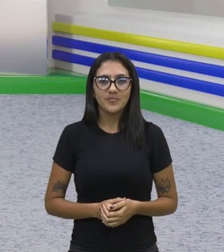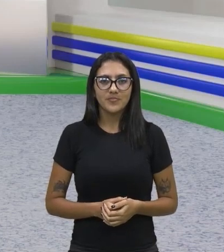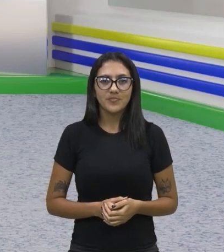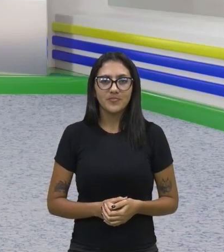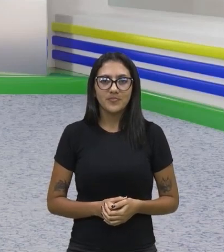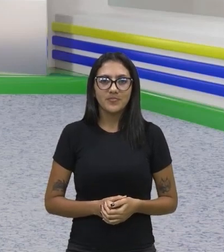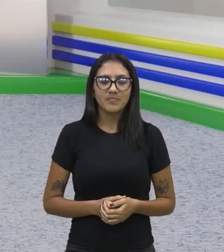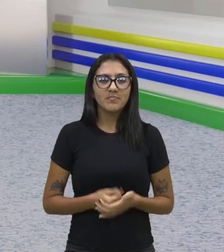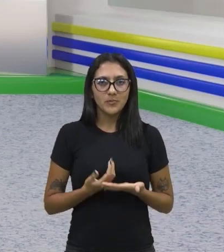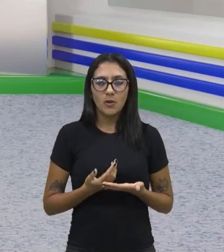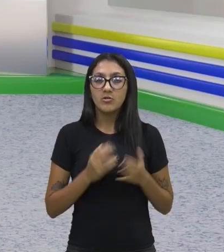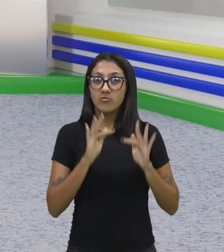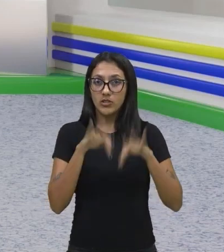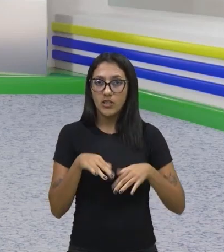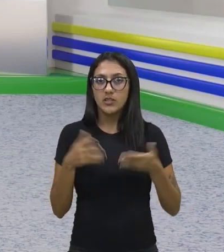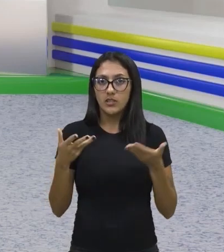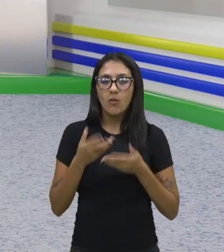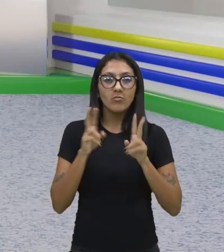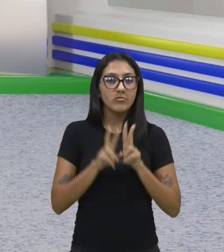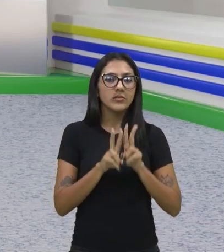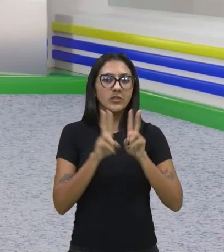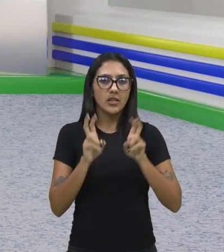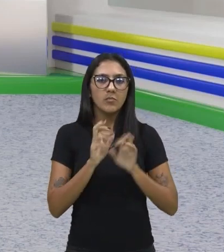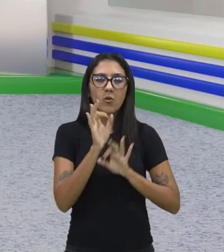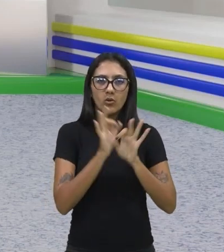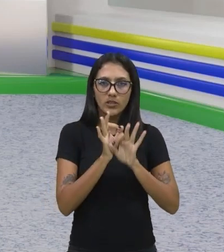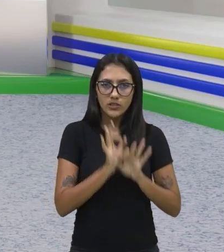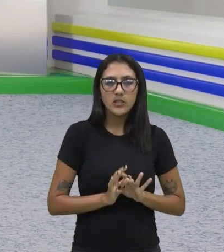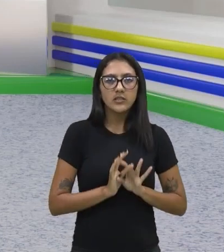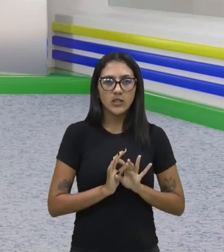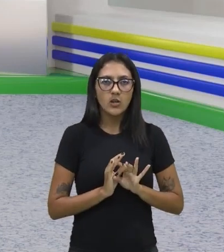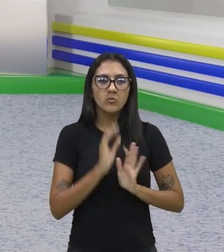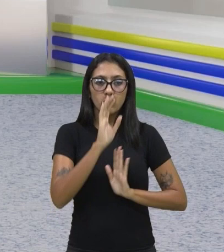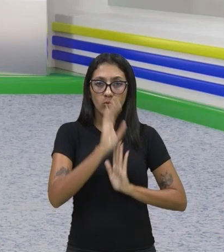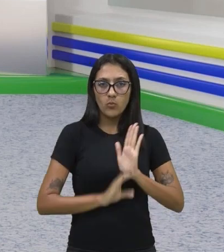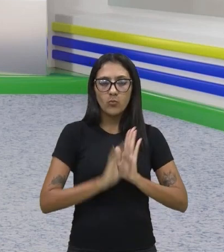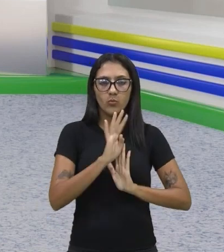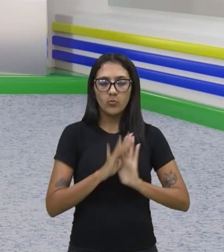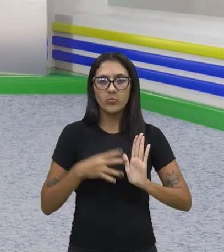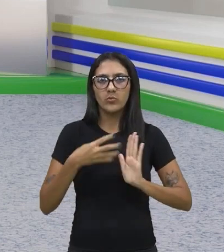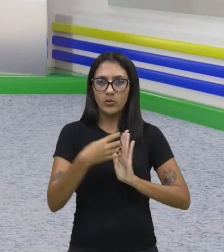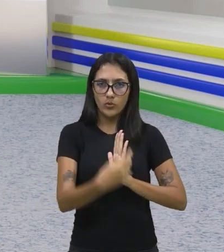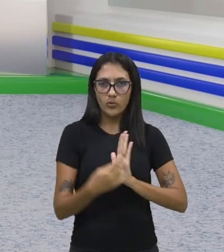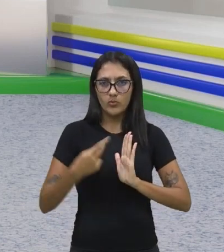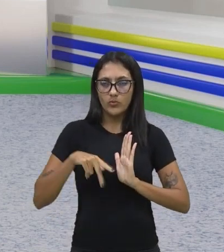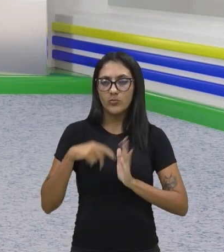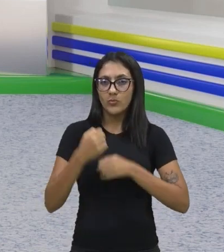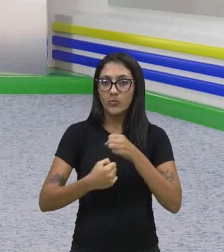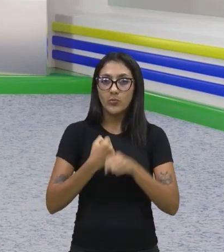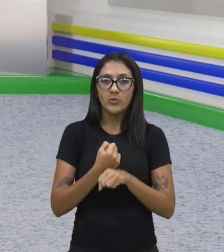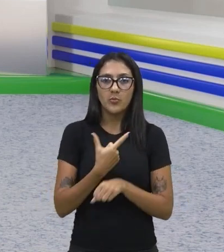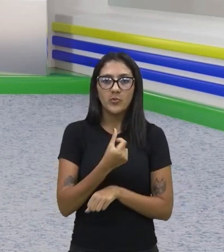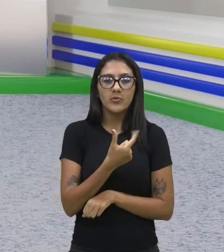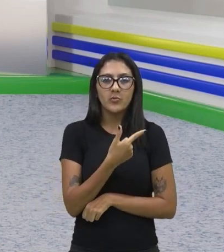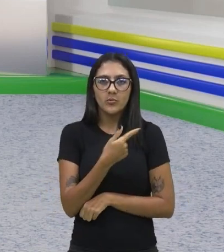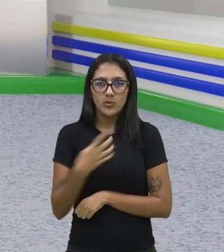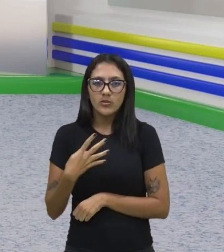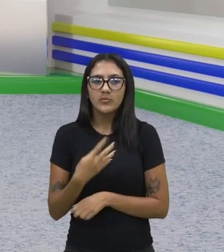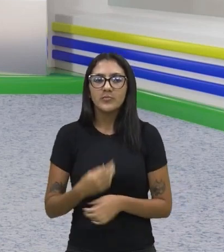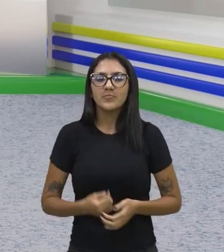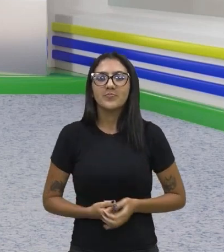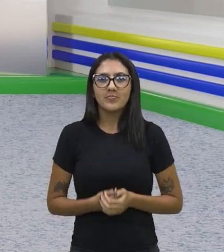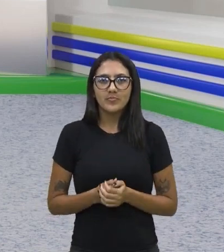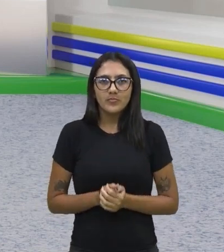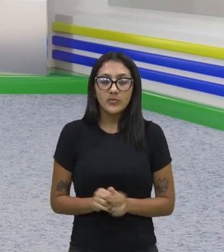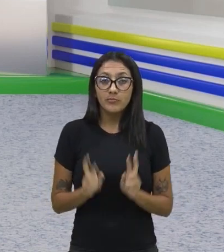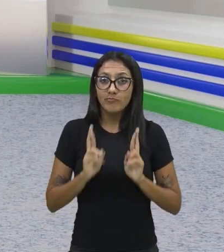encerra esse tópico, né, sobre a organização curricular, né, em 2024. Esperamos que a gente tenha conseguido